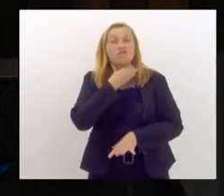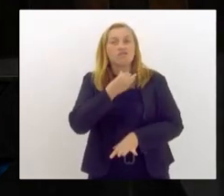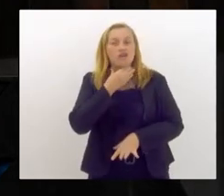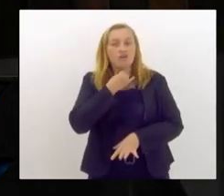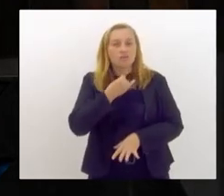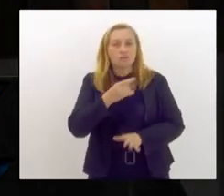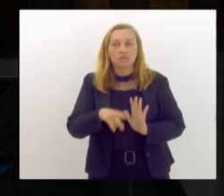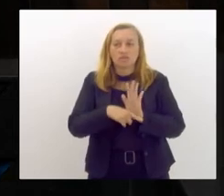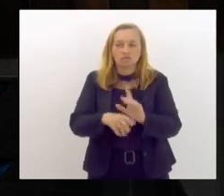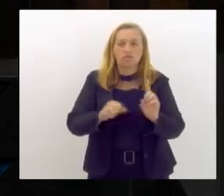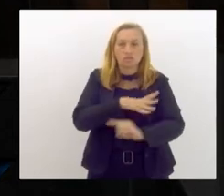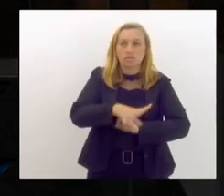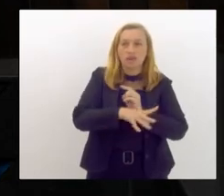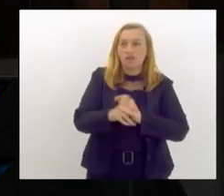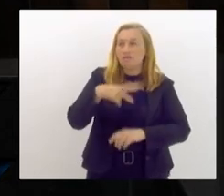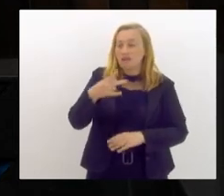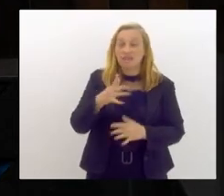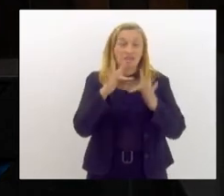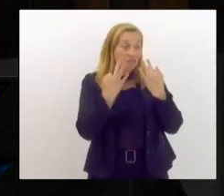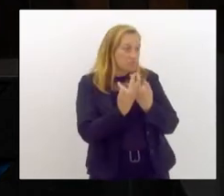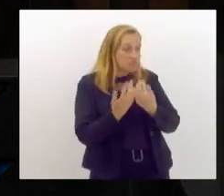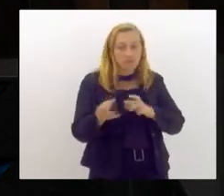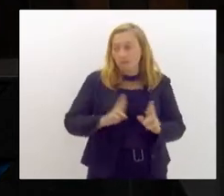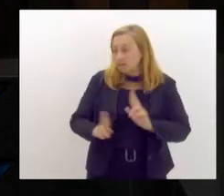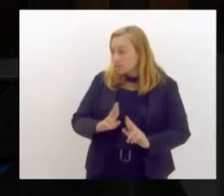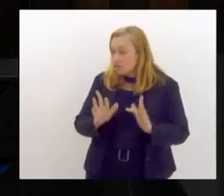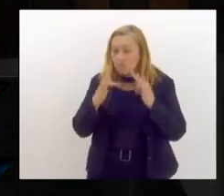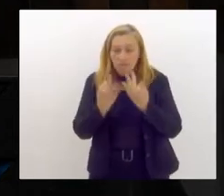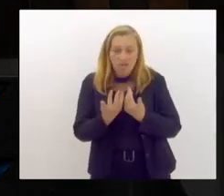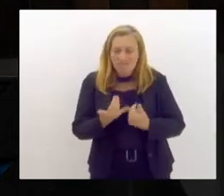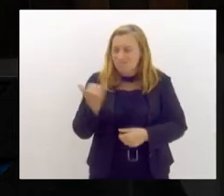social, porque dizem que é da família, tem uma relação familiar,